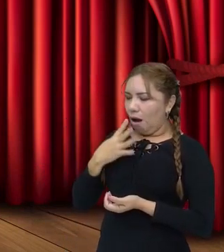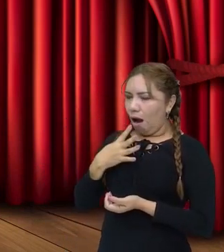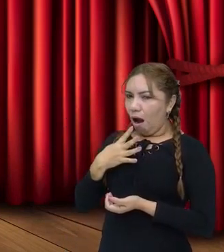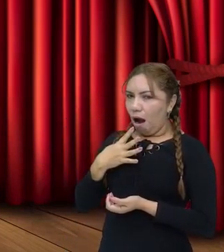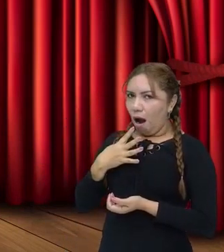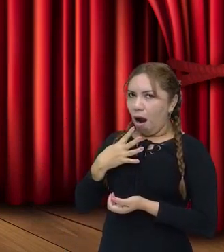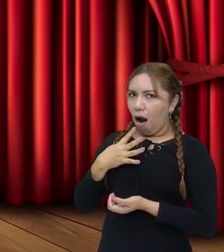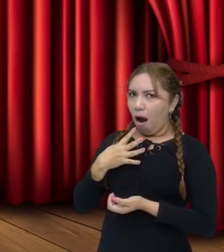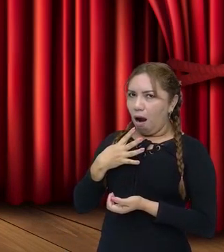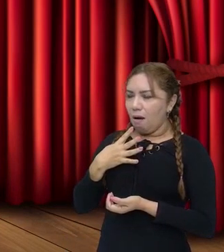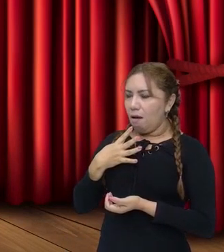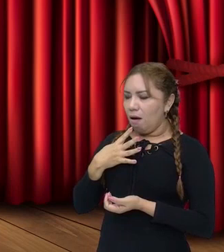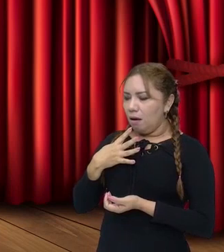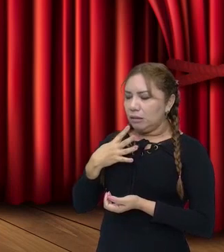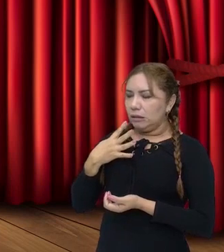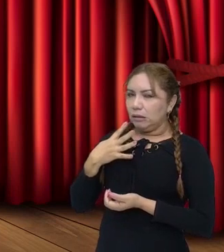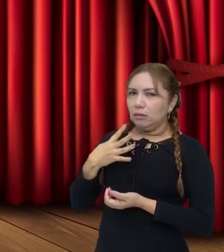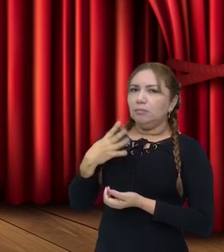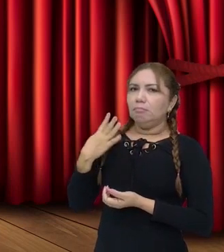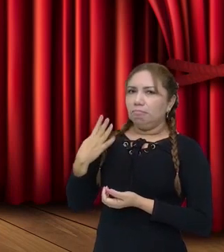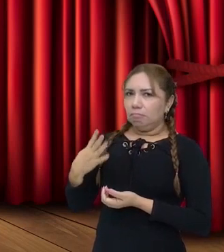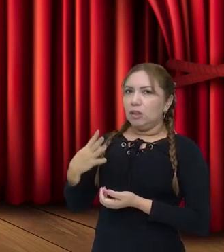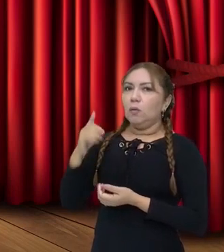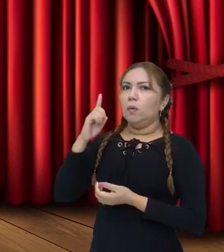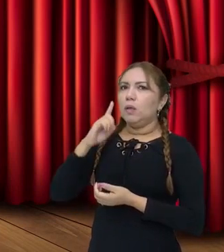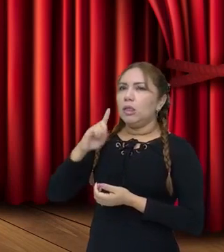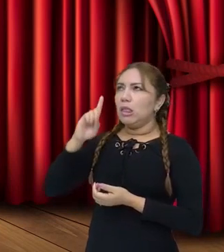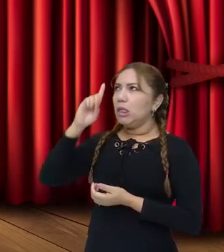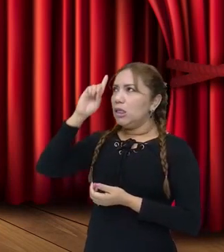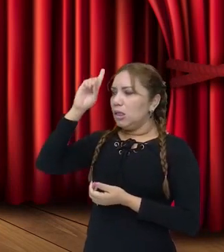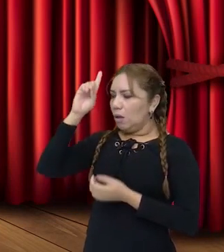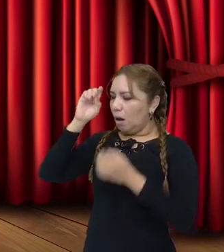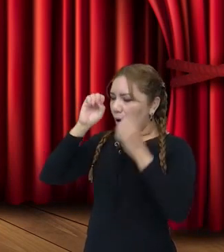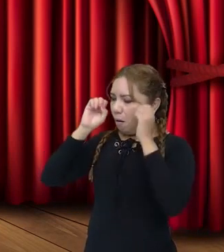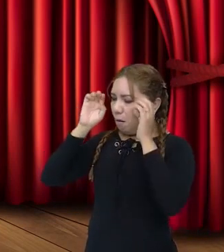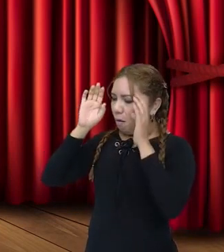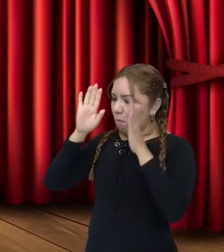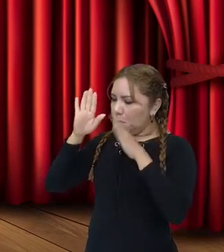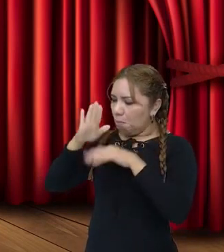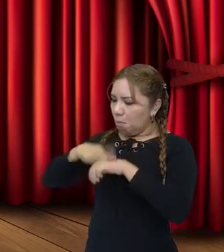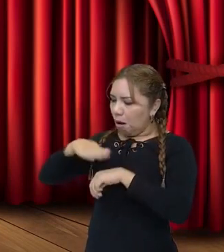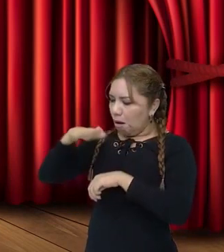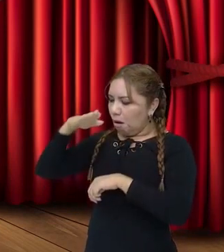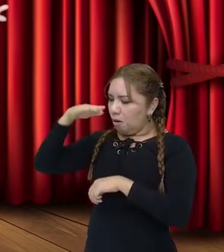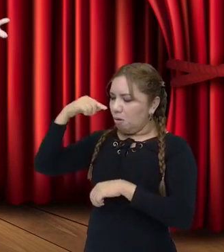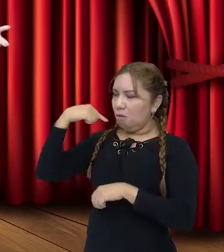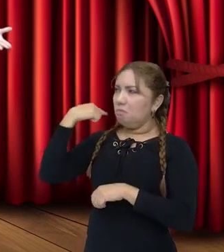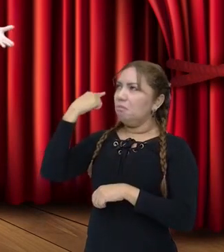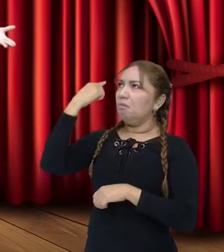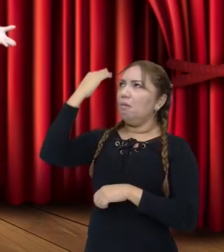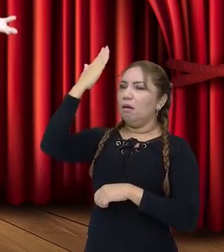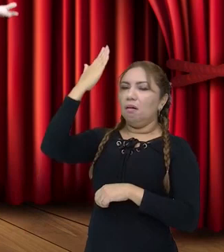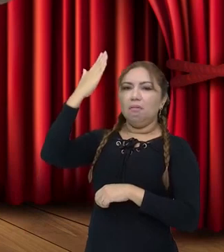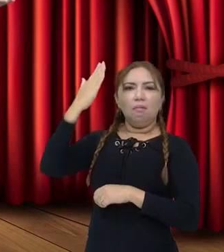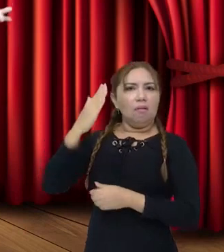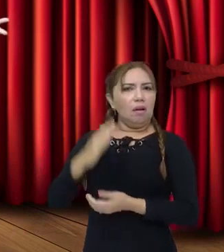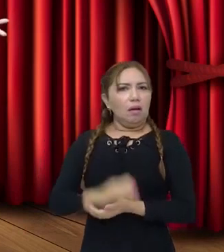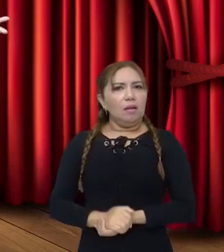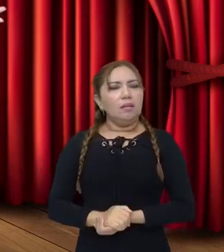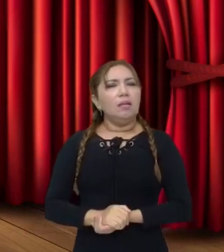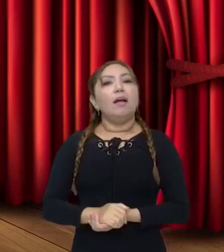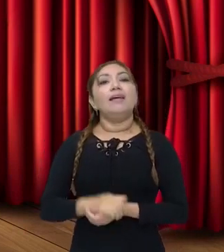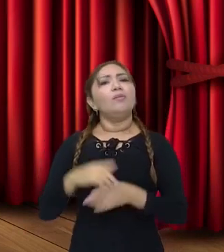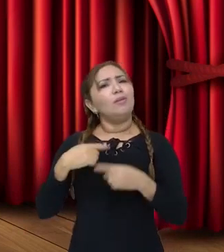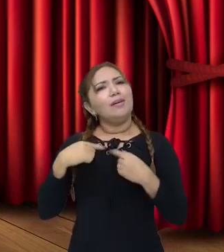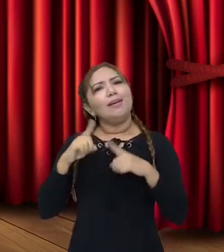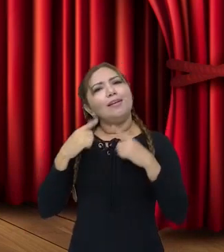de surpresa ao ver que Deus era maior do que ele. E ele terminou a história fazendo o